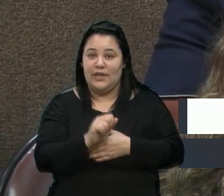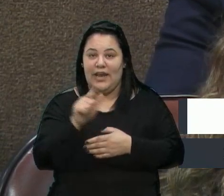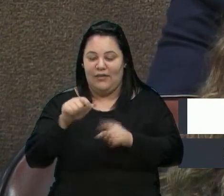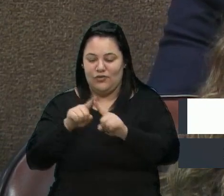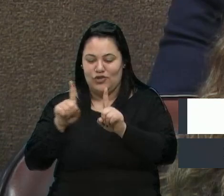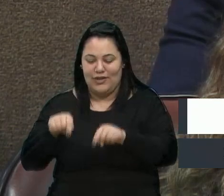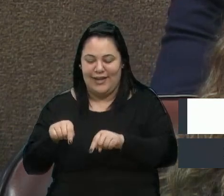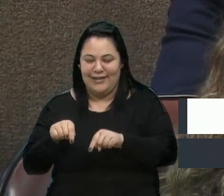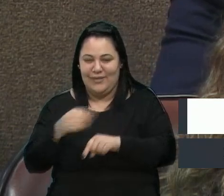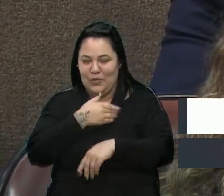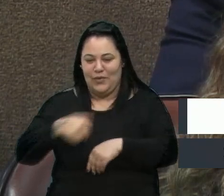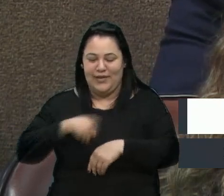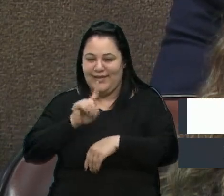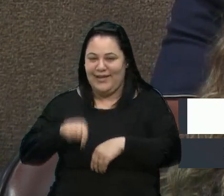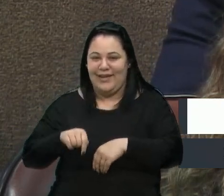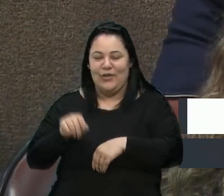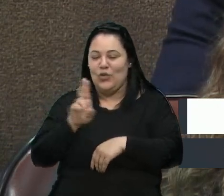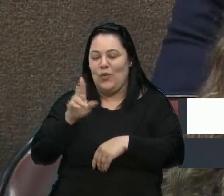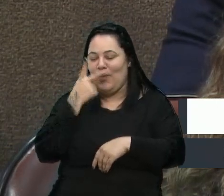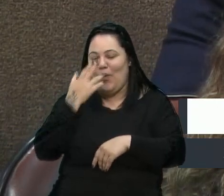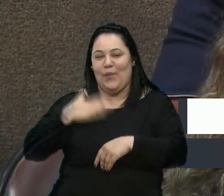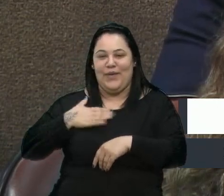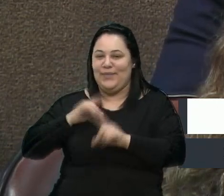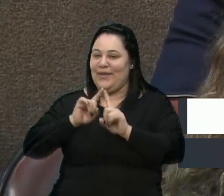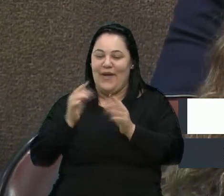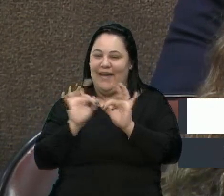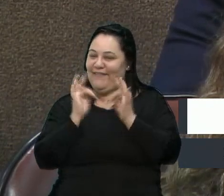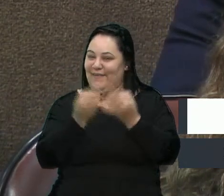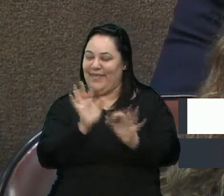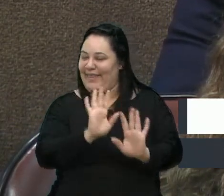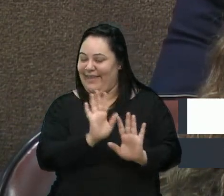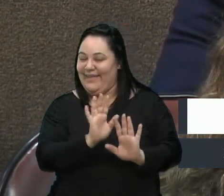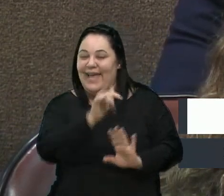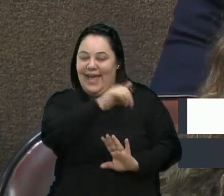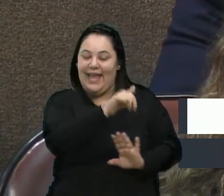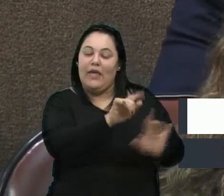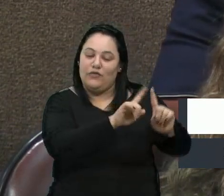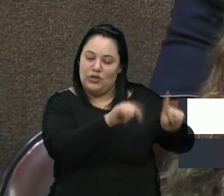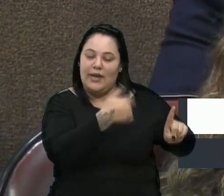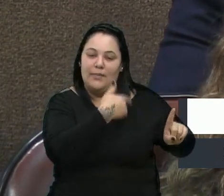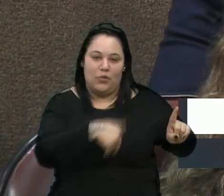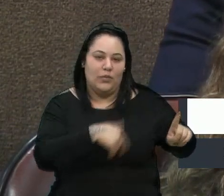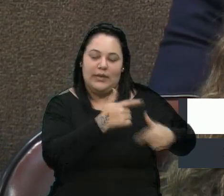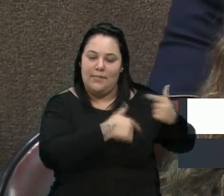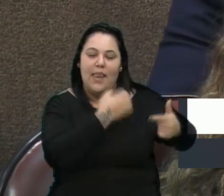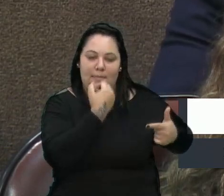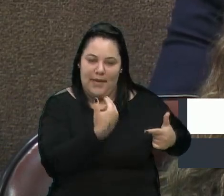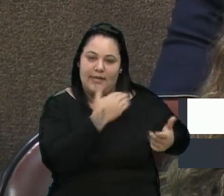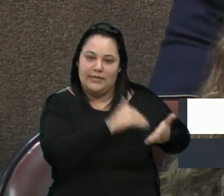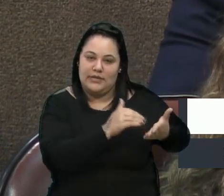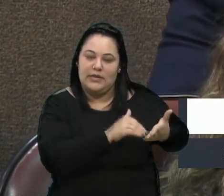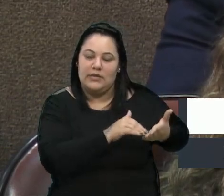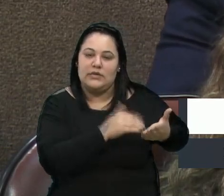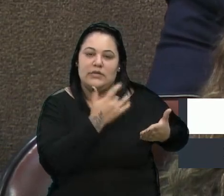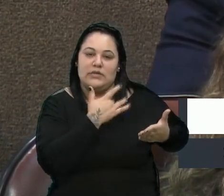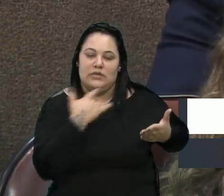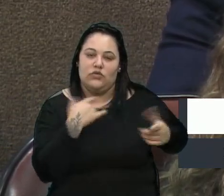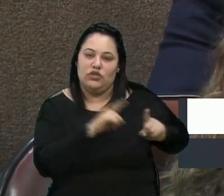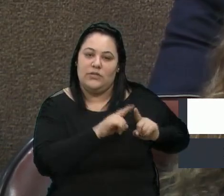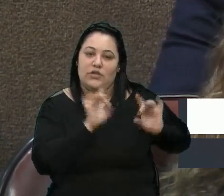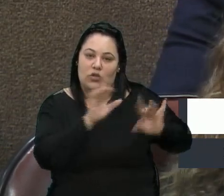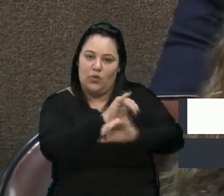pública concursada e muito eficiente lá na Secretaria da Saúde. Então, só para dar esse recado e fazer esse